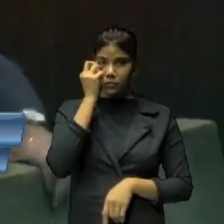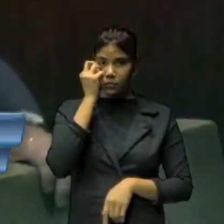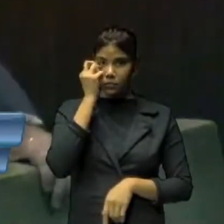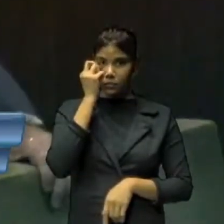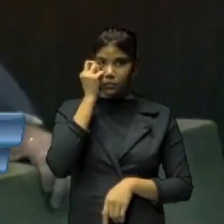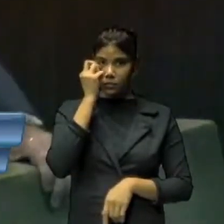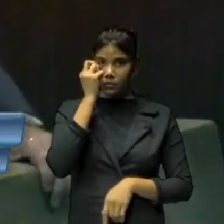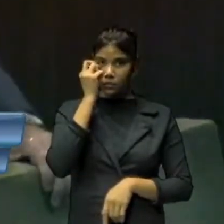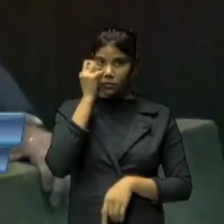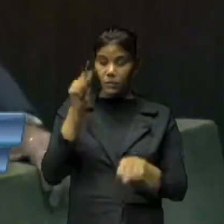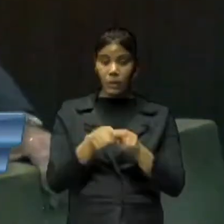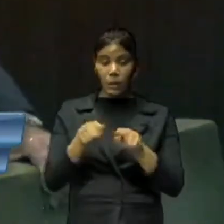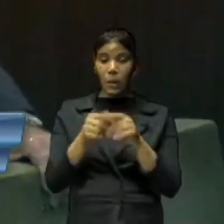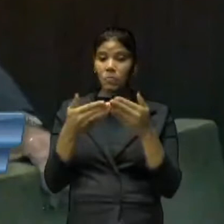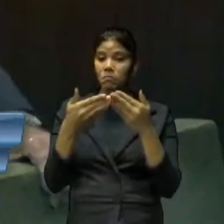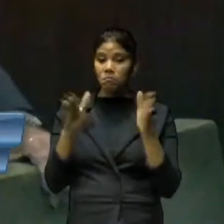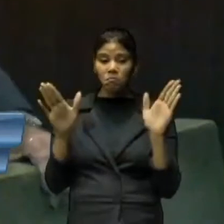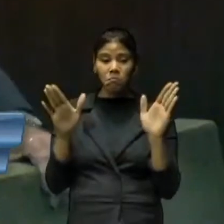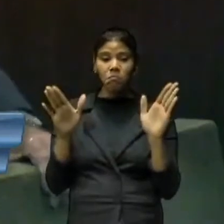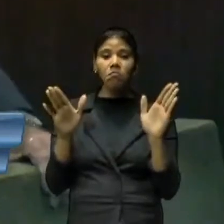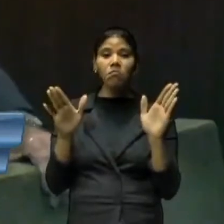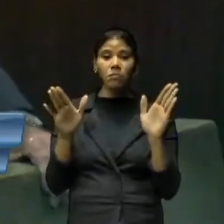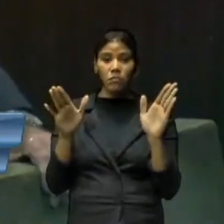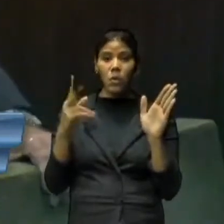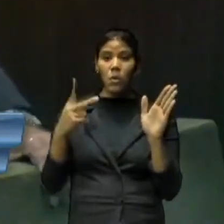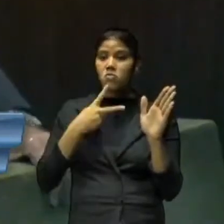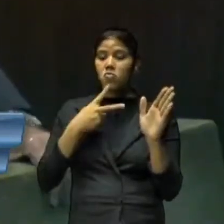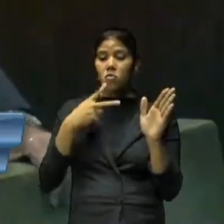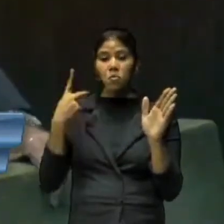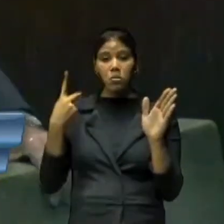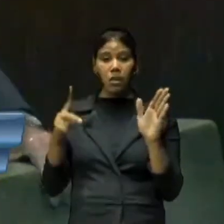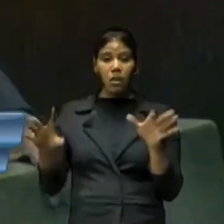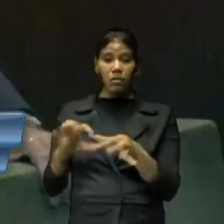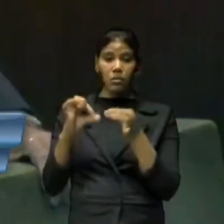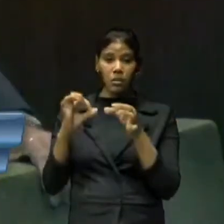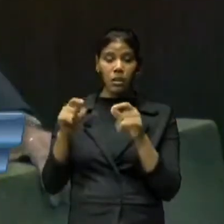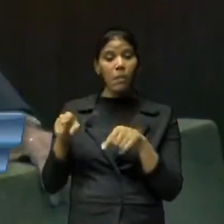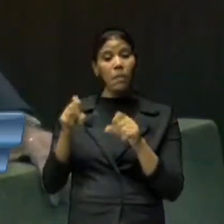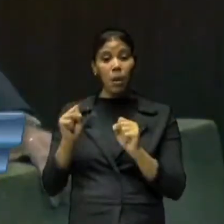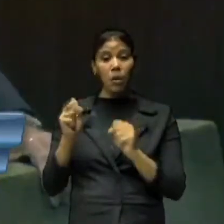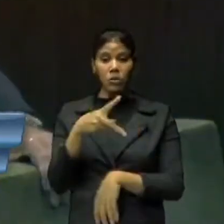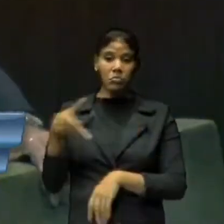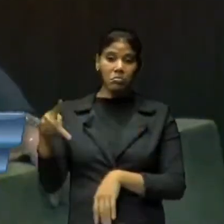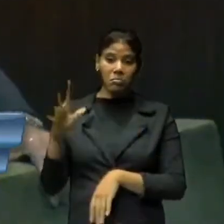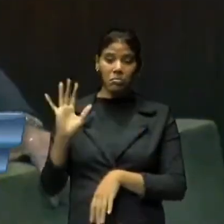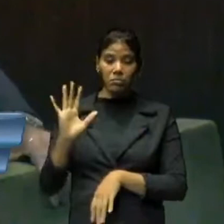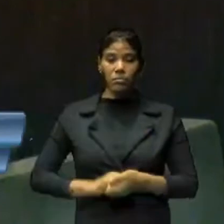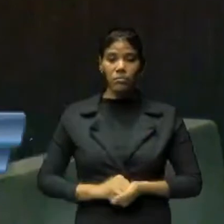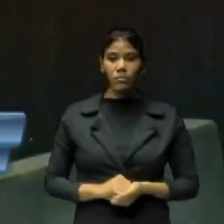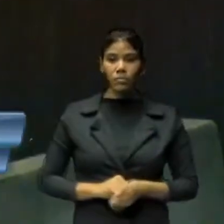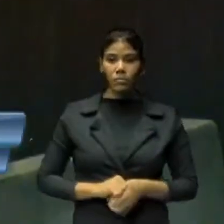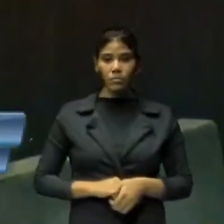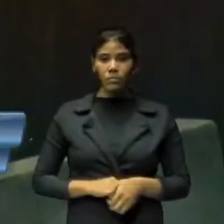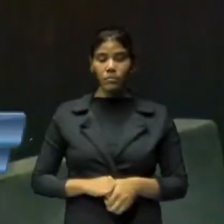coloca à disposição com a agremiação partidária nova, que ele poderá dirigir. Que ele poderá